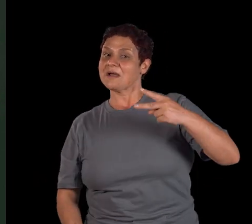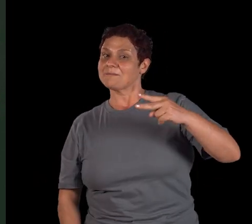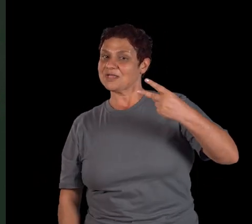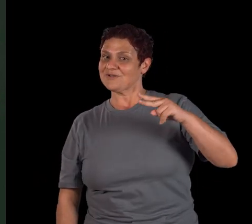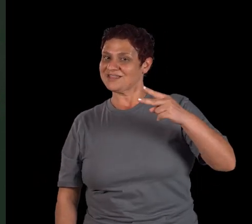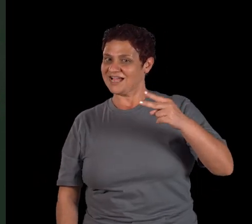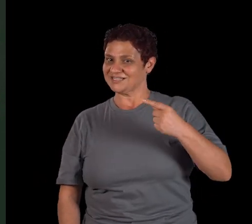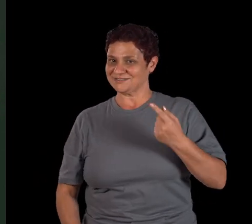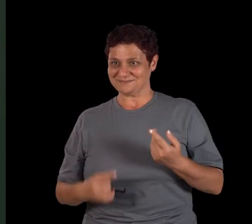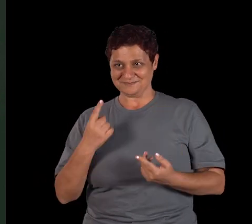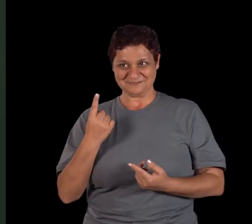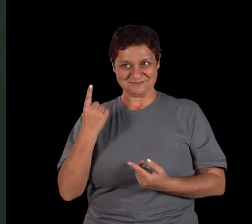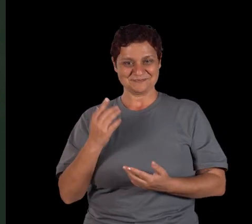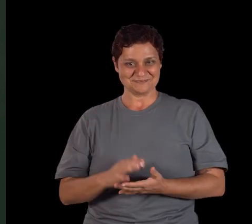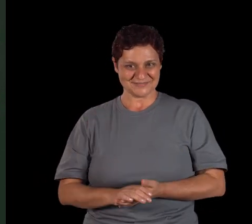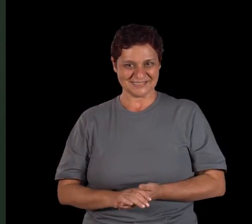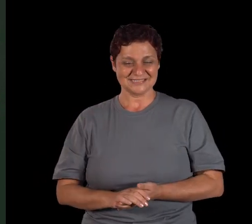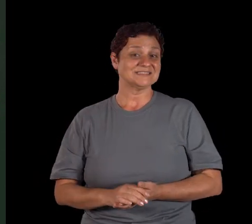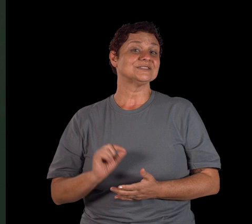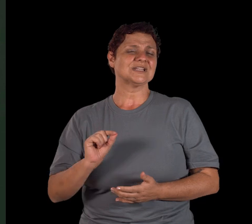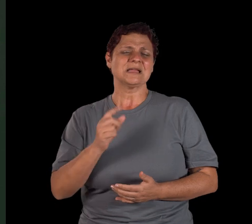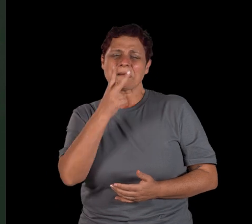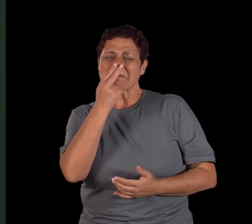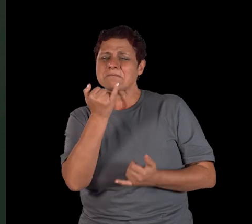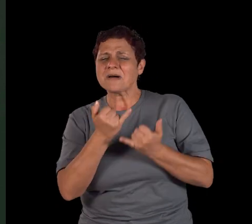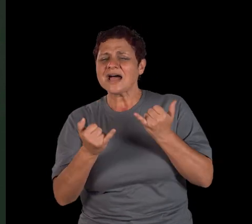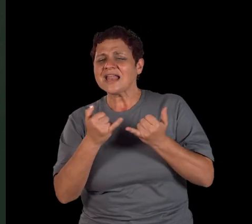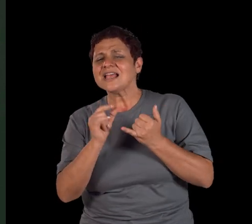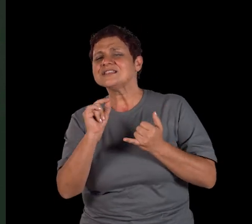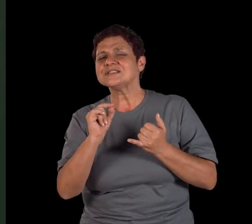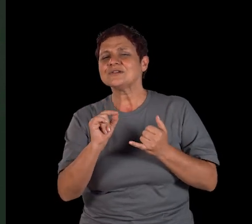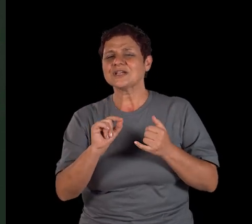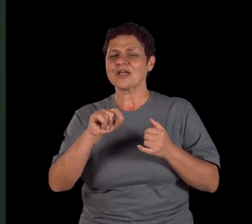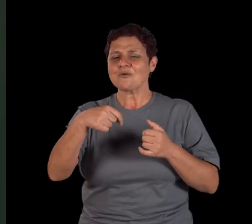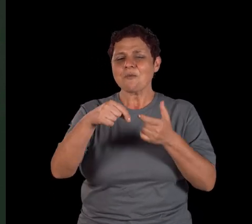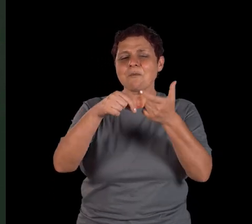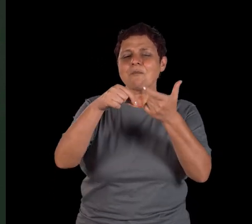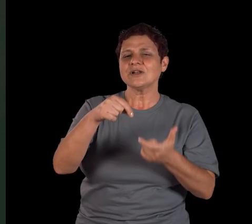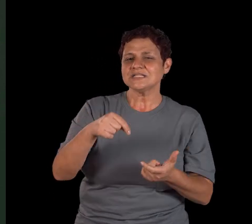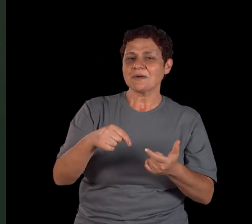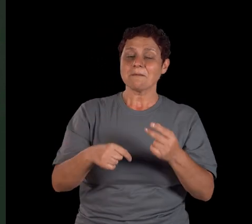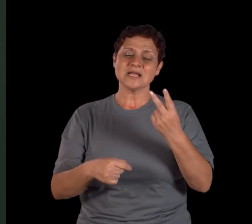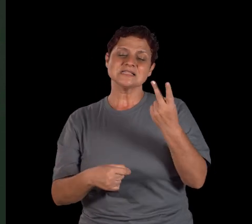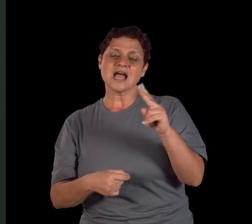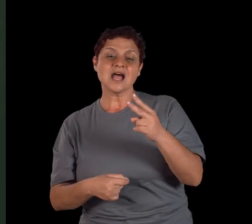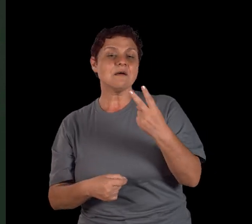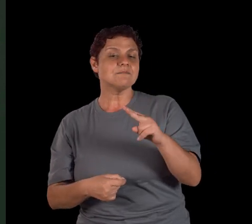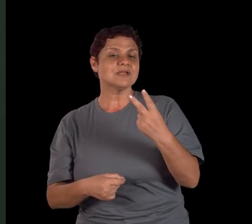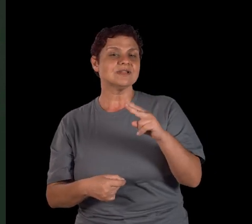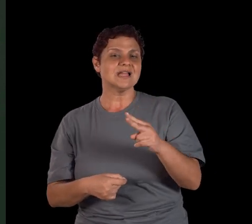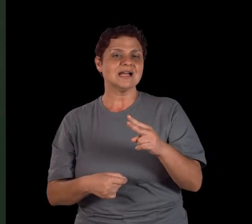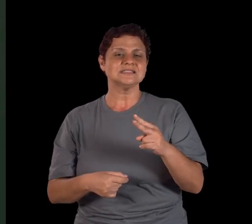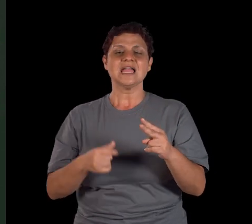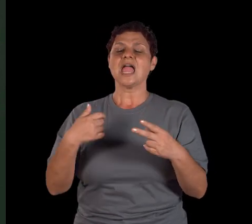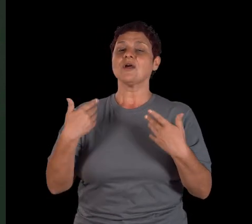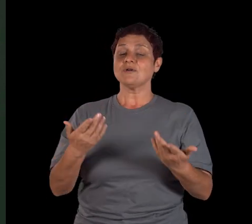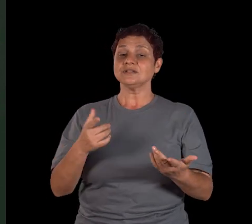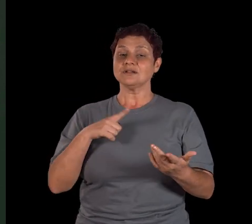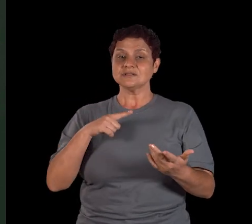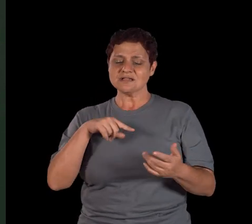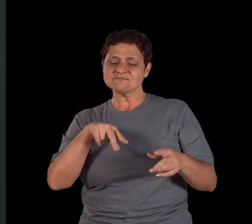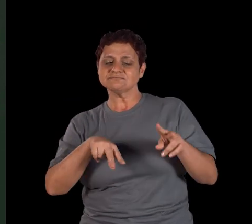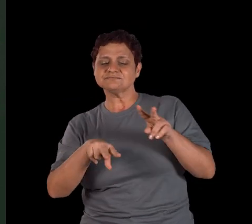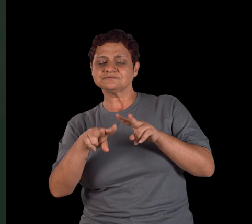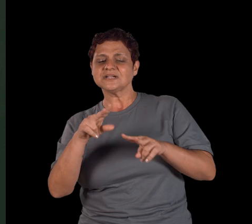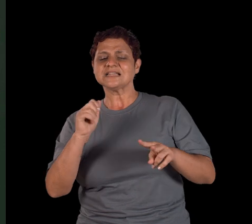ambiguidade. Ambiguidade é parecido com polissemia. Só que uma coisa ambígua é quando eu tenho uma leitura entendida